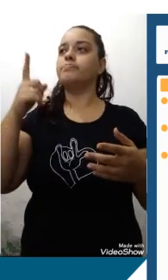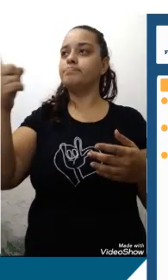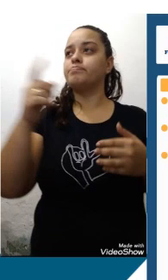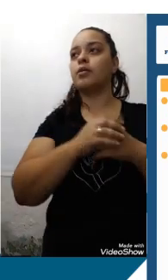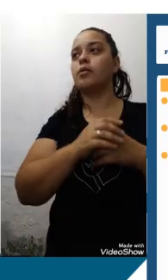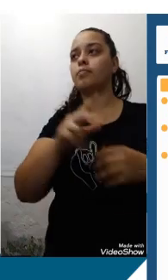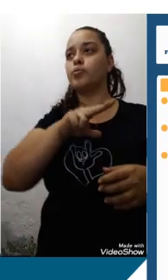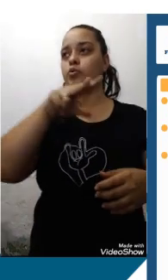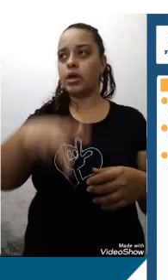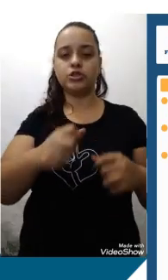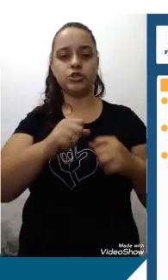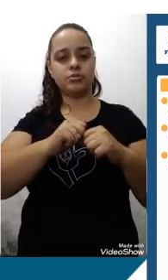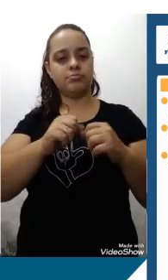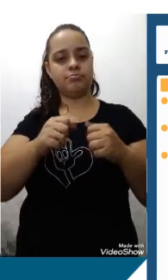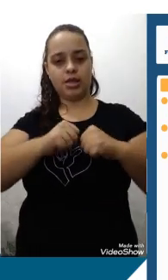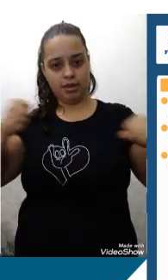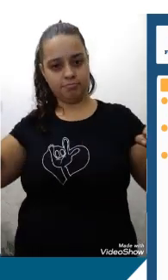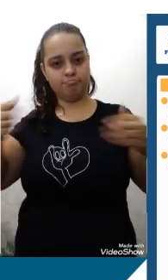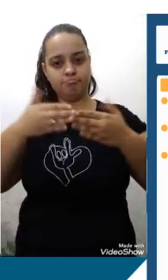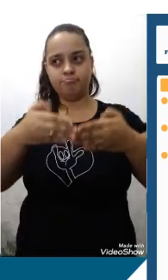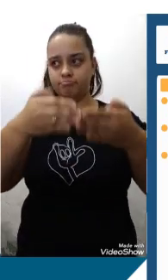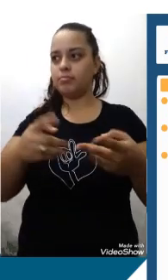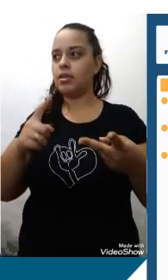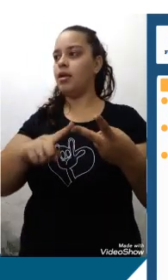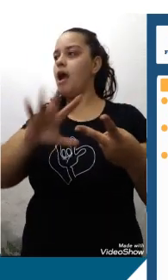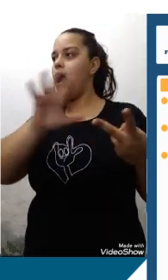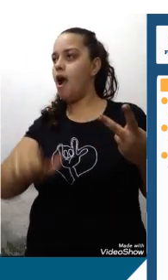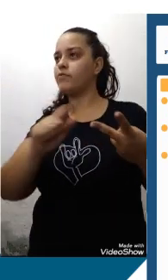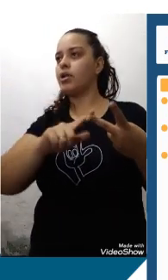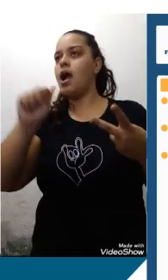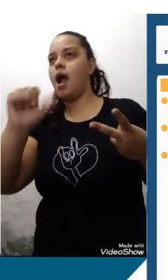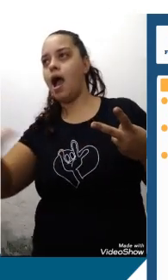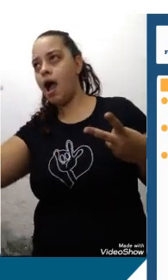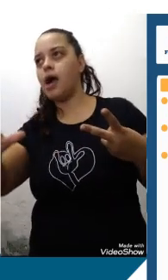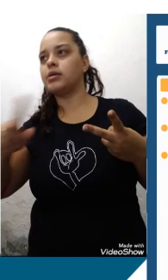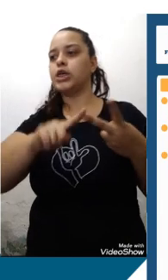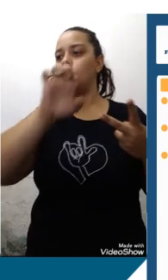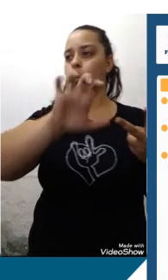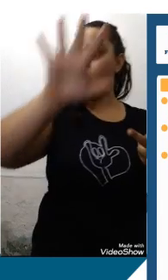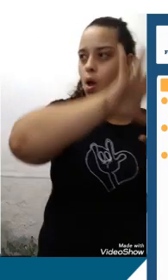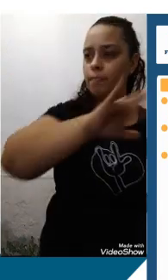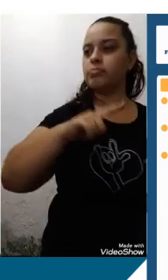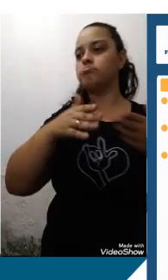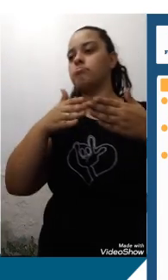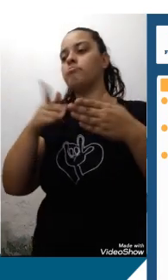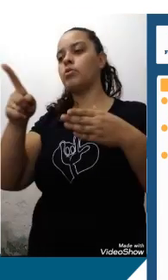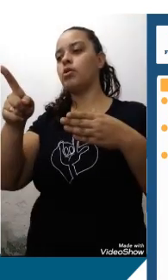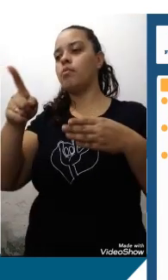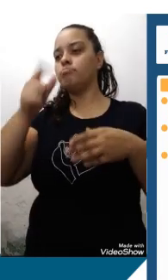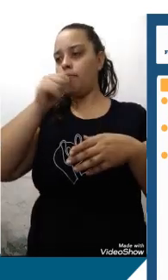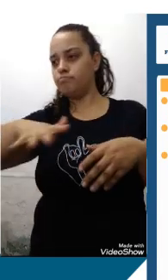navegações. A gente coloca aqui o mapa, a Europa, a África, a Ásia podem ser identificadas, os oceanos Atlântico e Índico também, e agora um